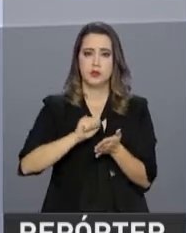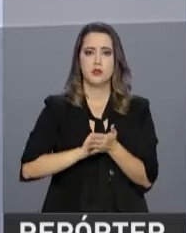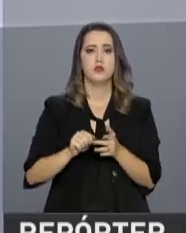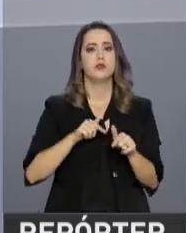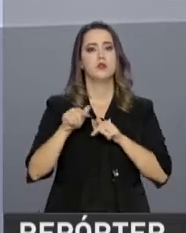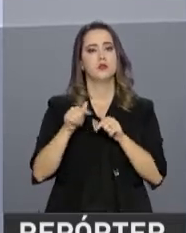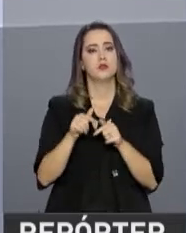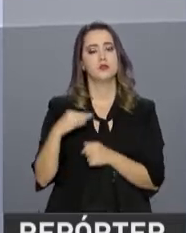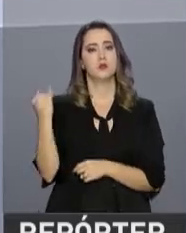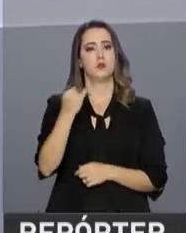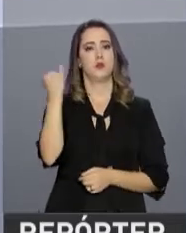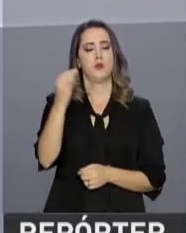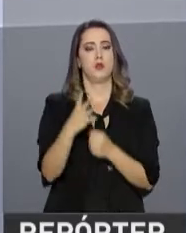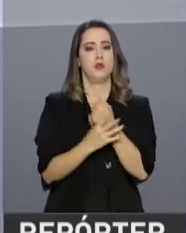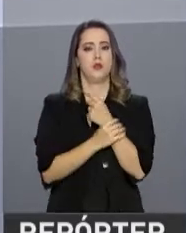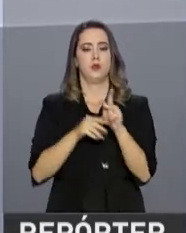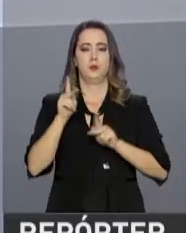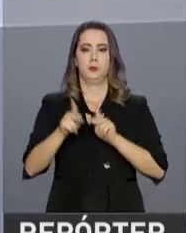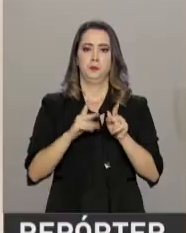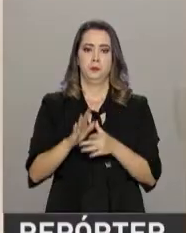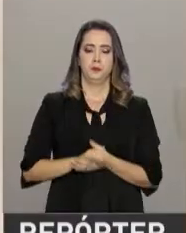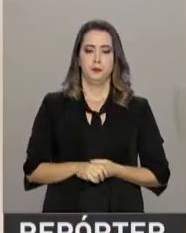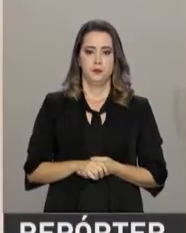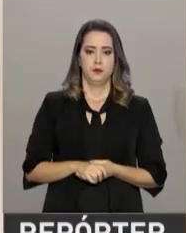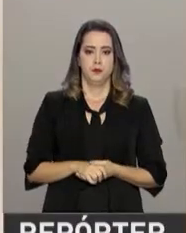importantes para a segurança pública